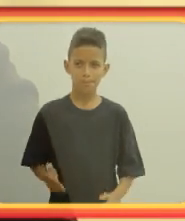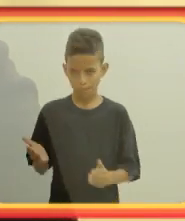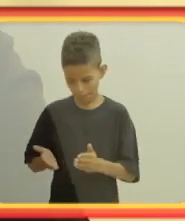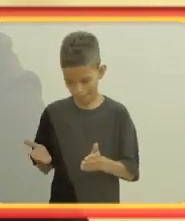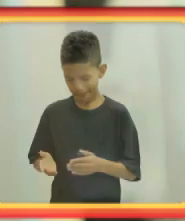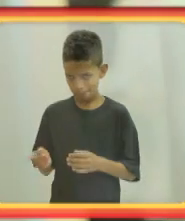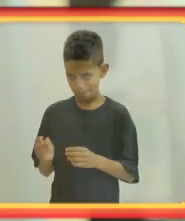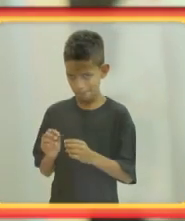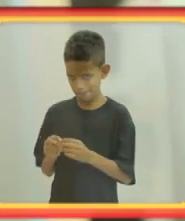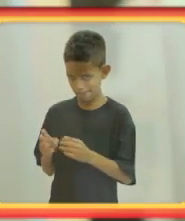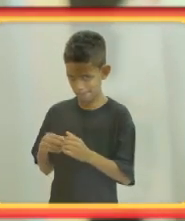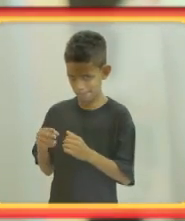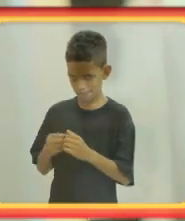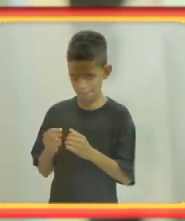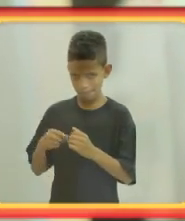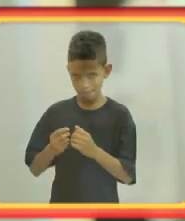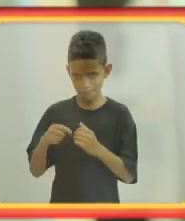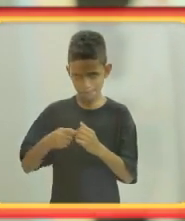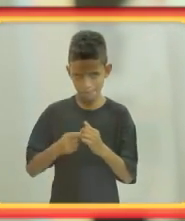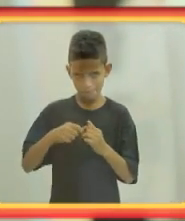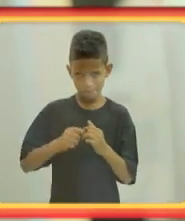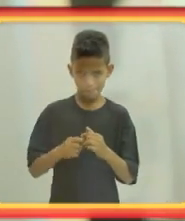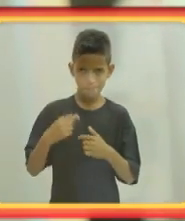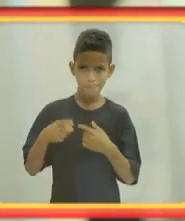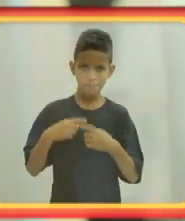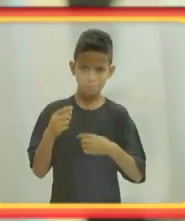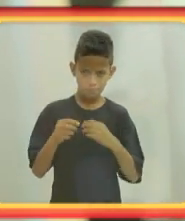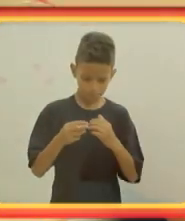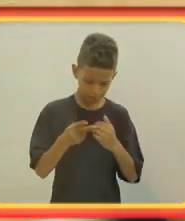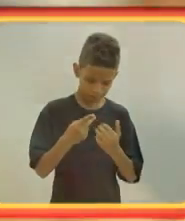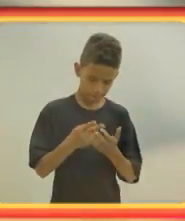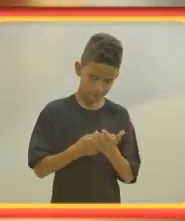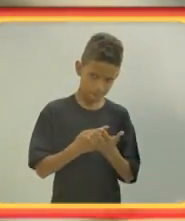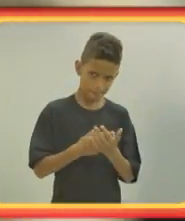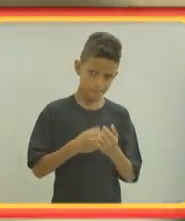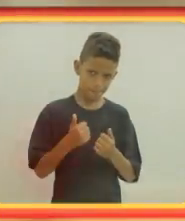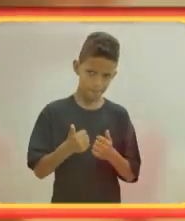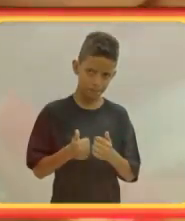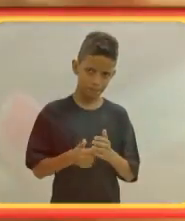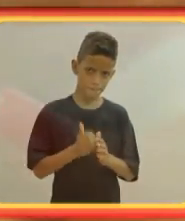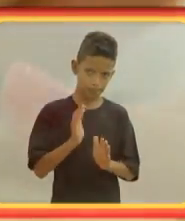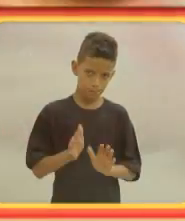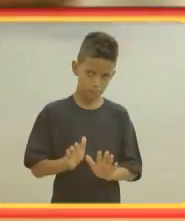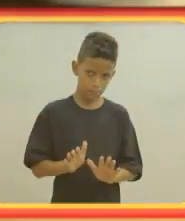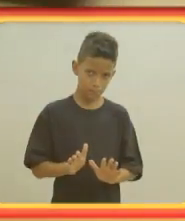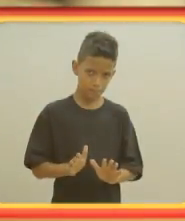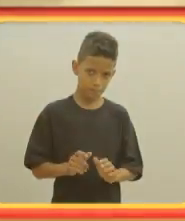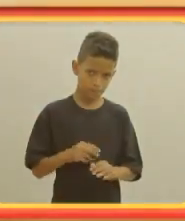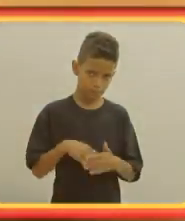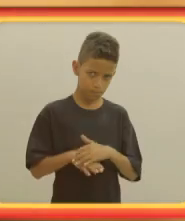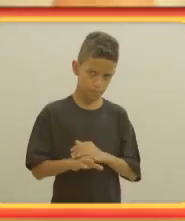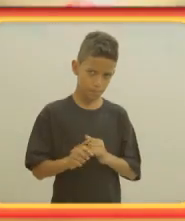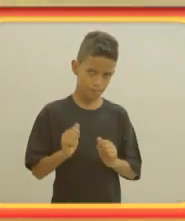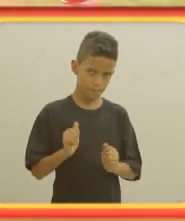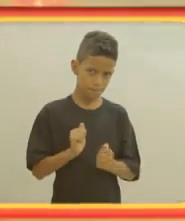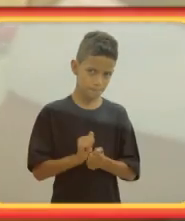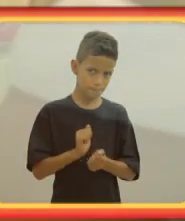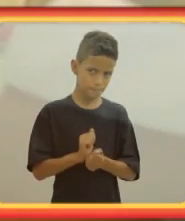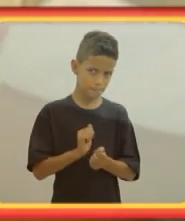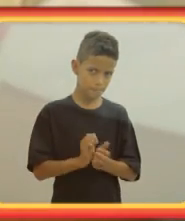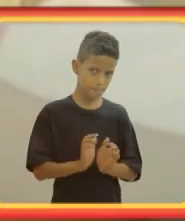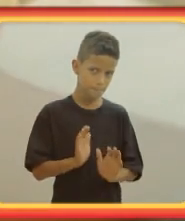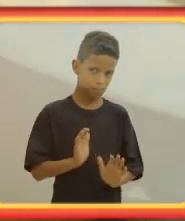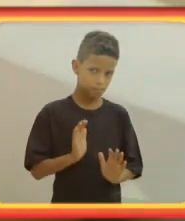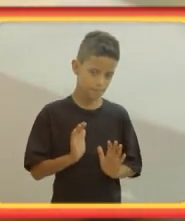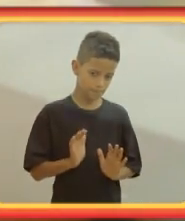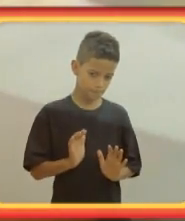Marina? Agora eu vou limpar e depois a gente vai desenhar, tá bom? Deixa lá no cantinho essa. Isso. A mão. Tem que